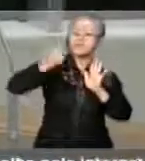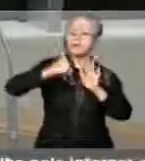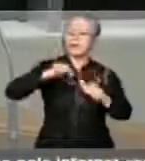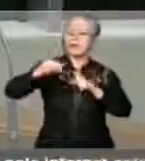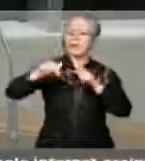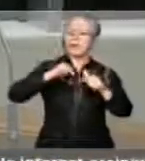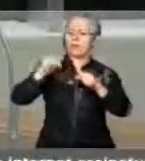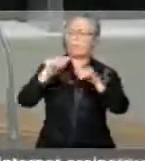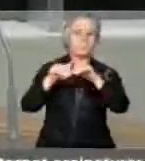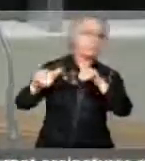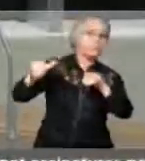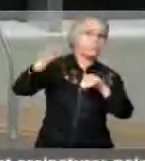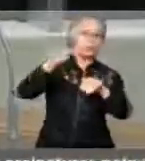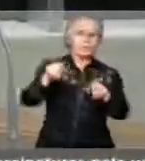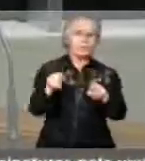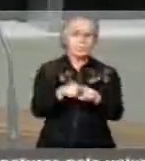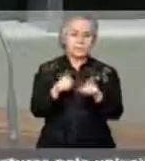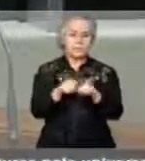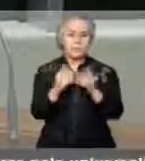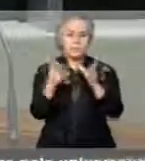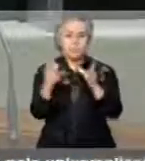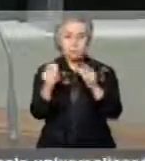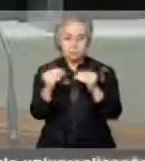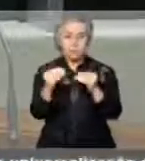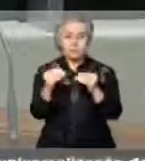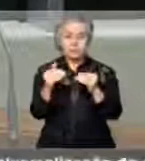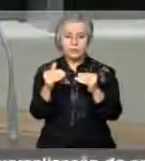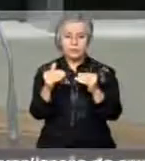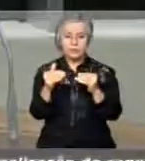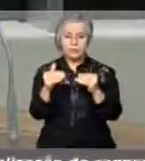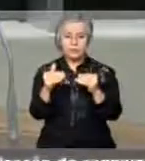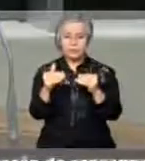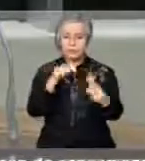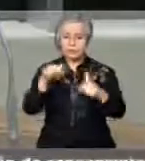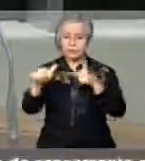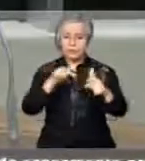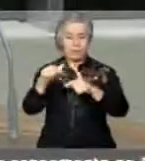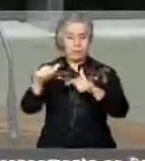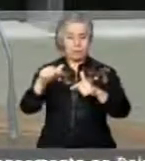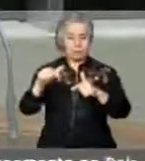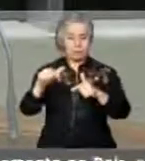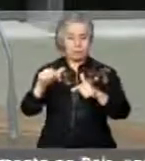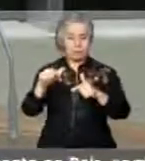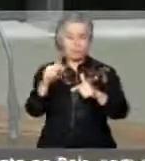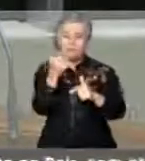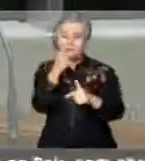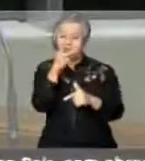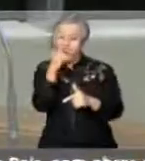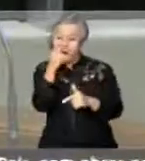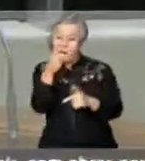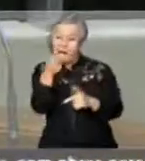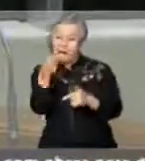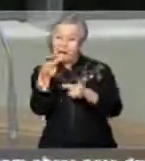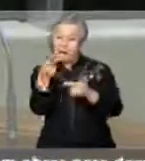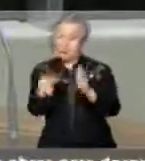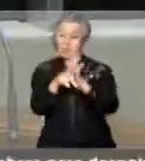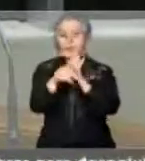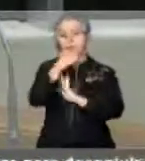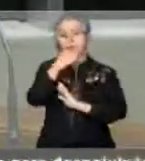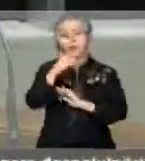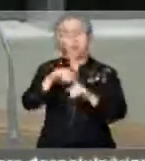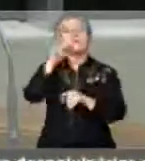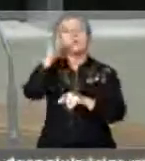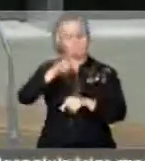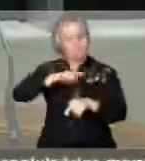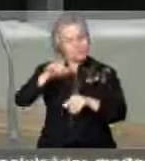atuação, mesmo naqueles ainda tradicionalmente ocupados por homens. Pelo menos no mundo ocidental, ainda que não de